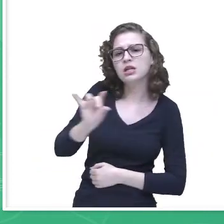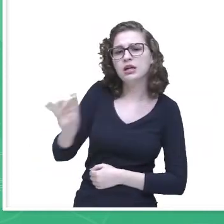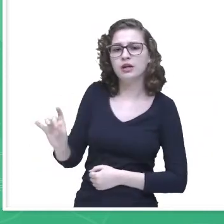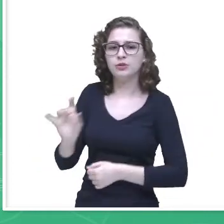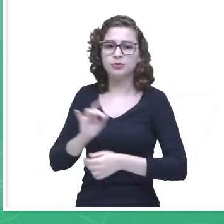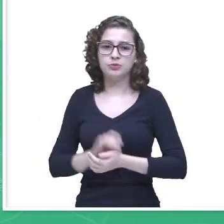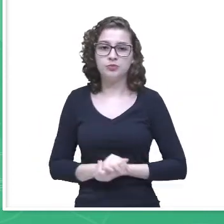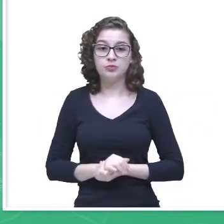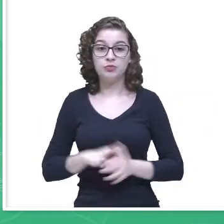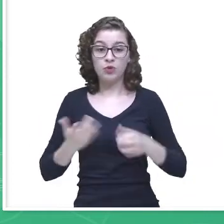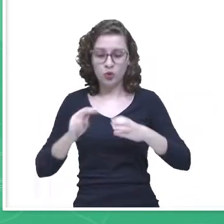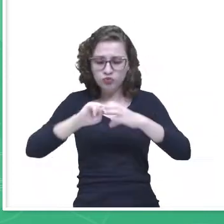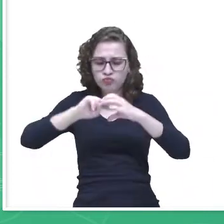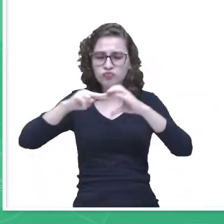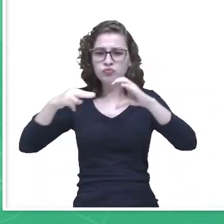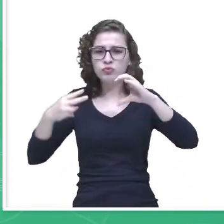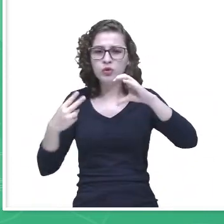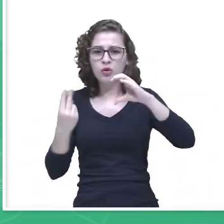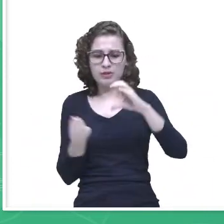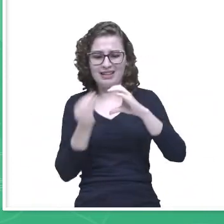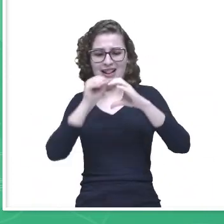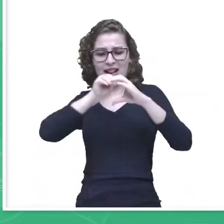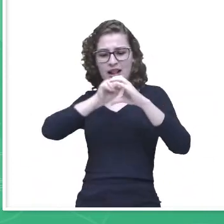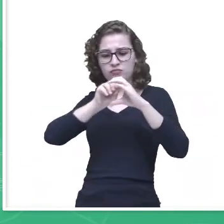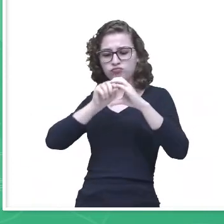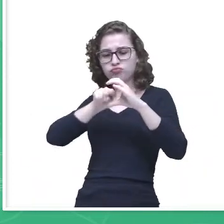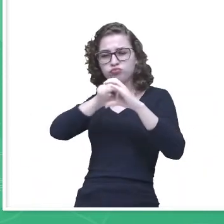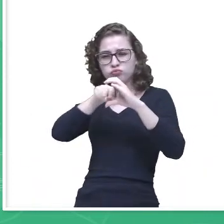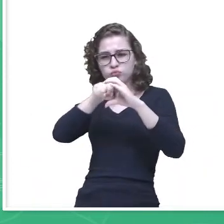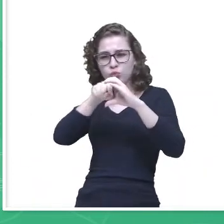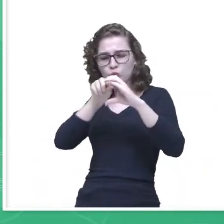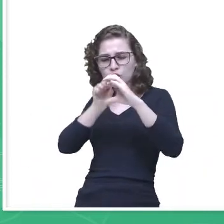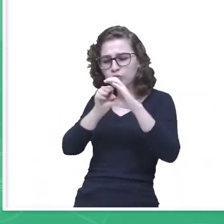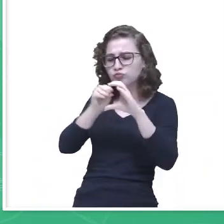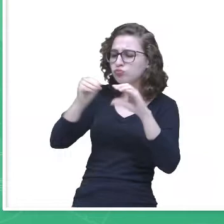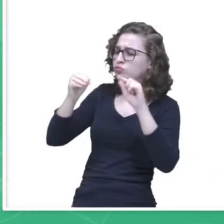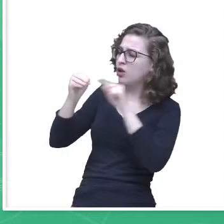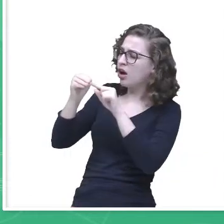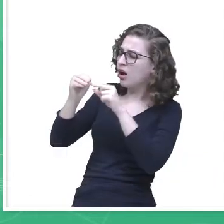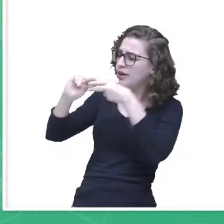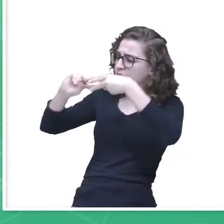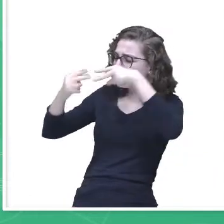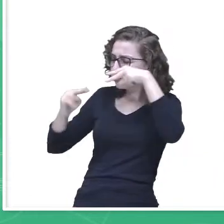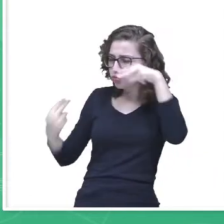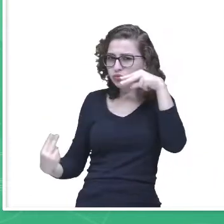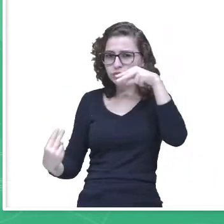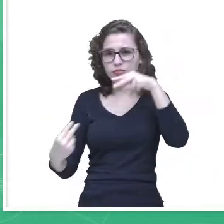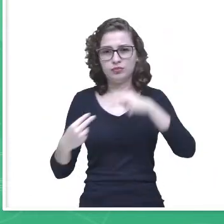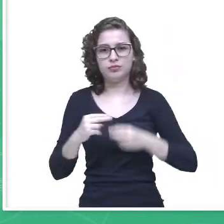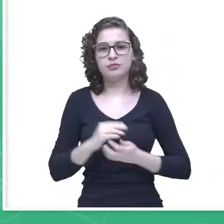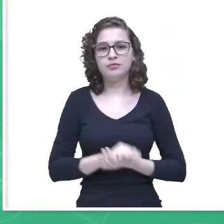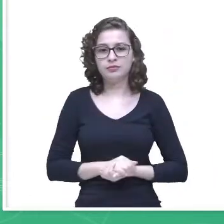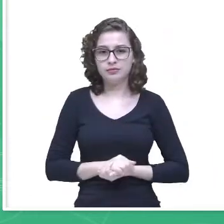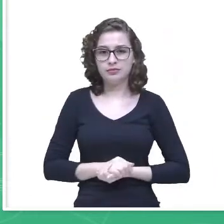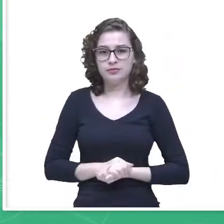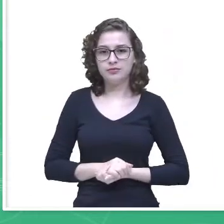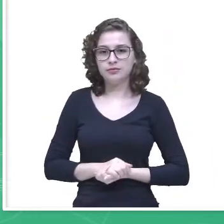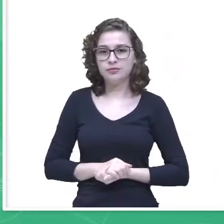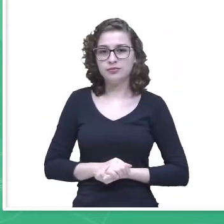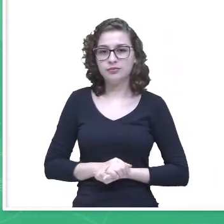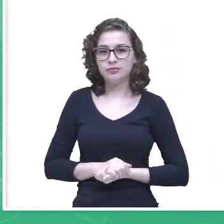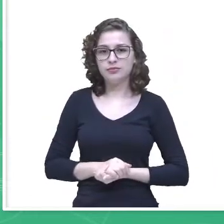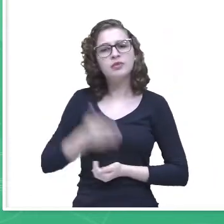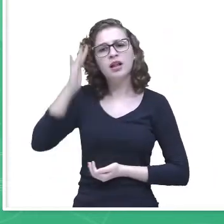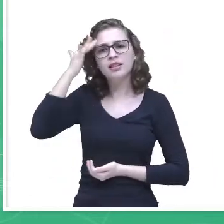indivíduo. Os cromossomos estão localizados no núcleo das células que compõem o ser vivo,